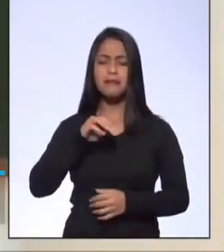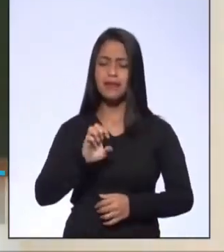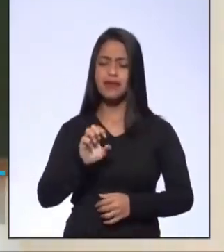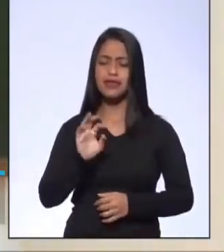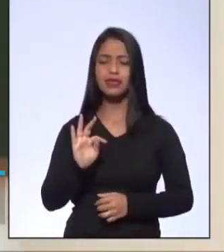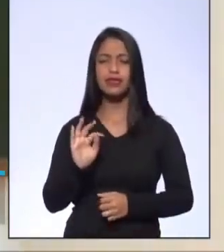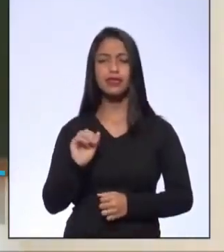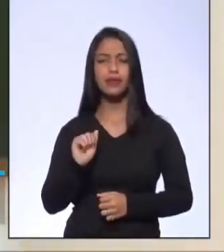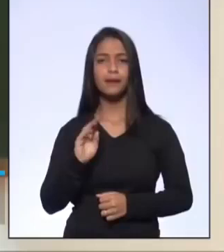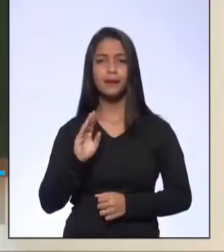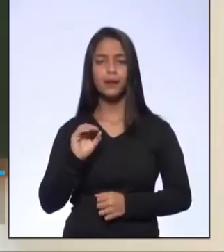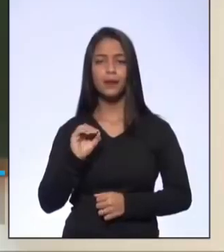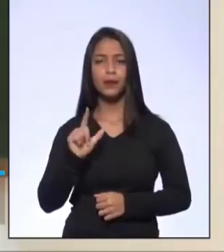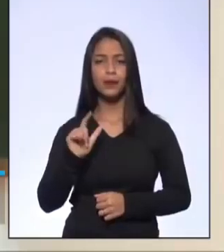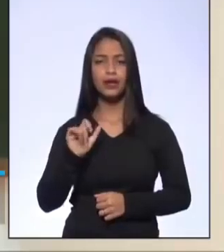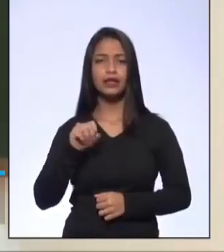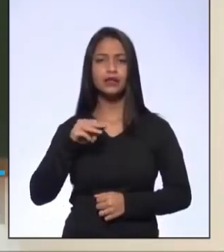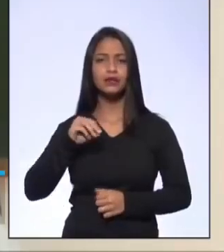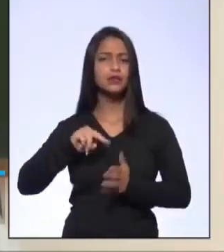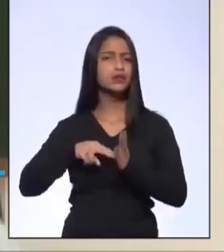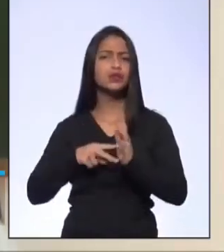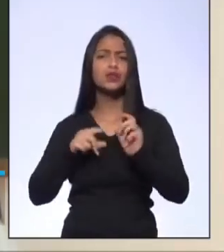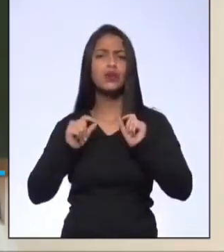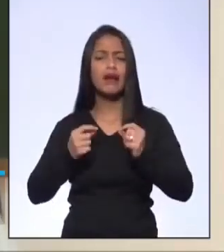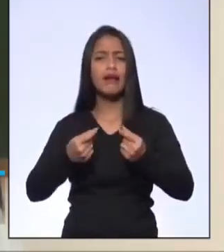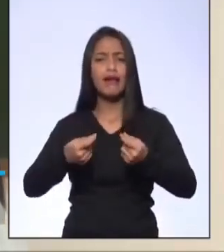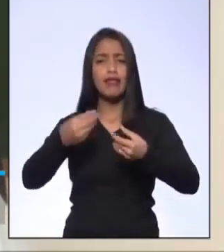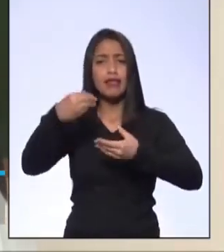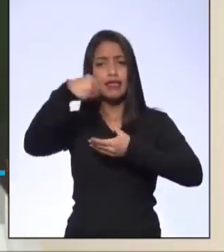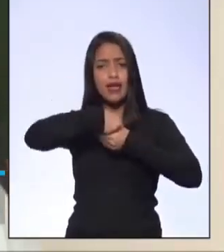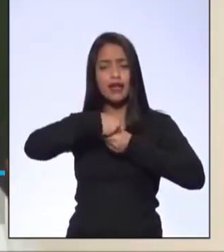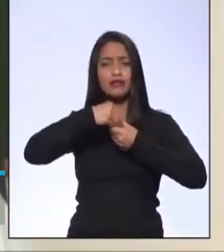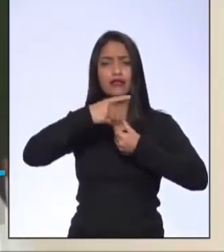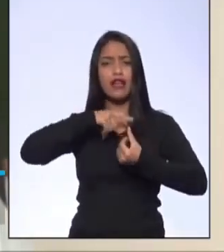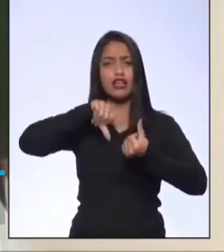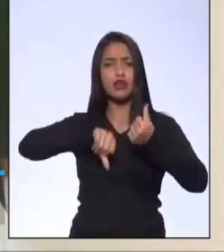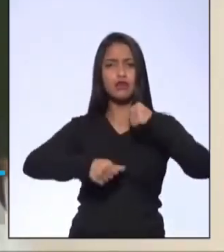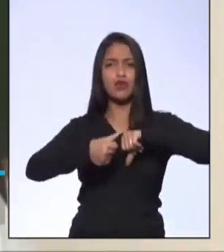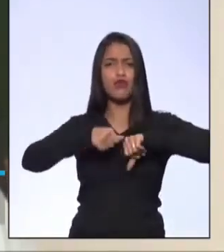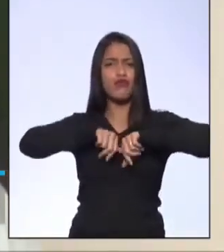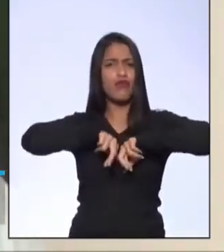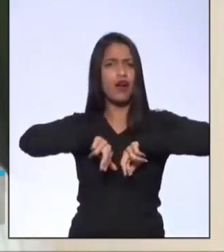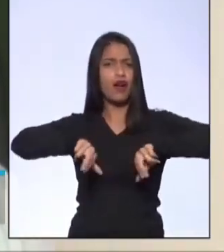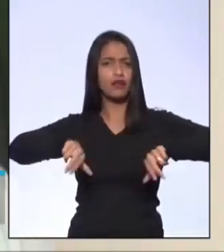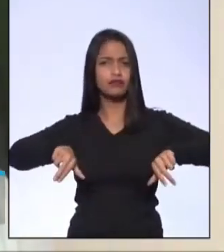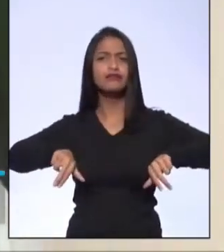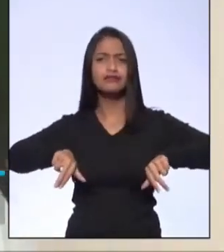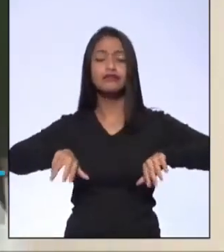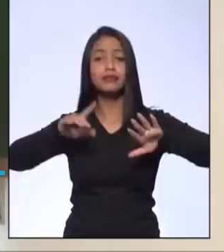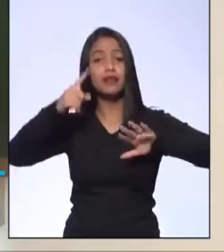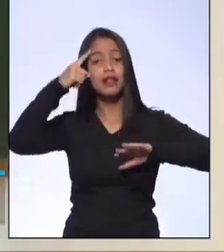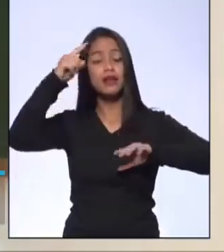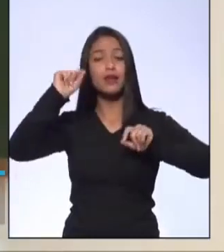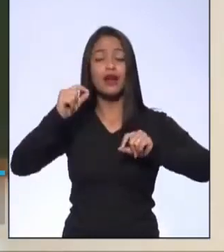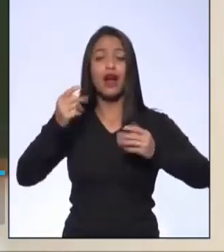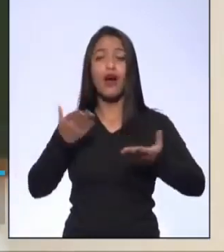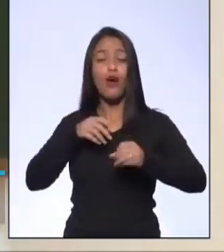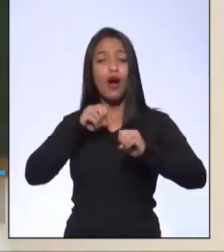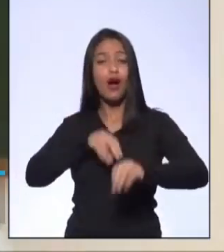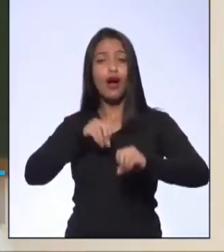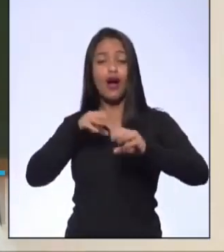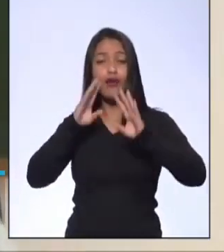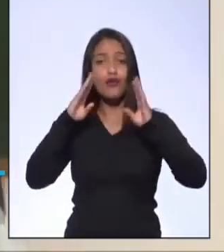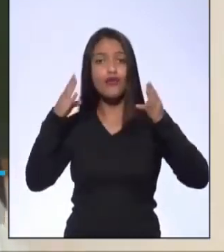que acontecem dentro de um ser vivo, tá? A gente pode colocar dessa forma, lembrando que é uma aula para o 8º ano, a gente dá uma simplificada